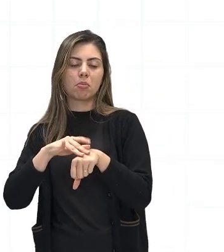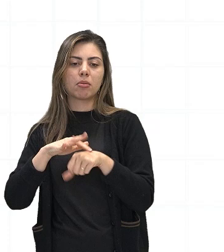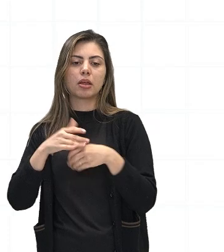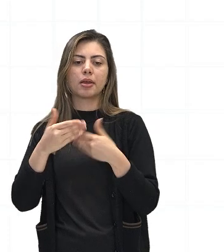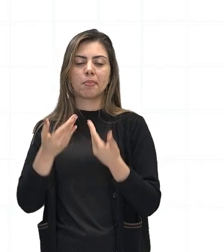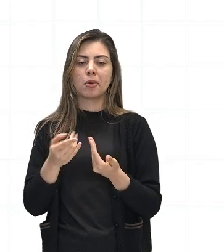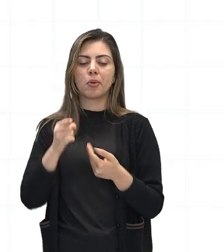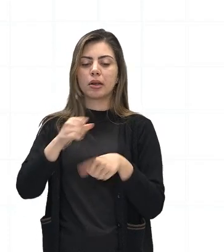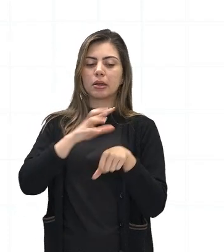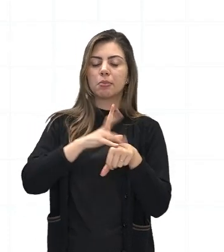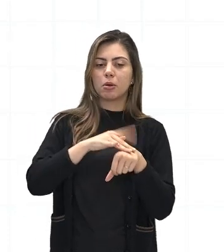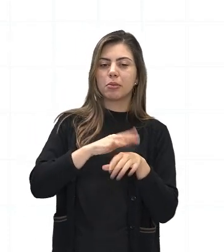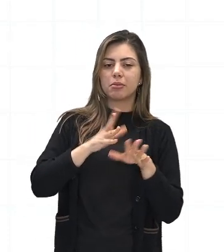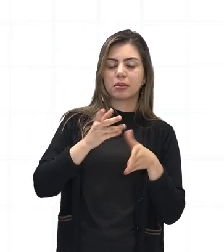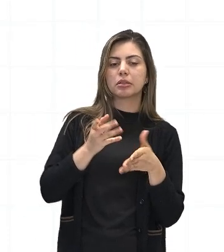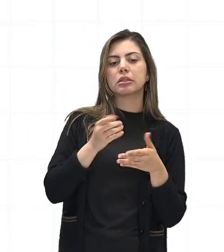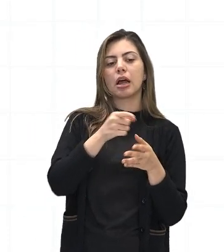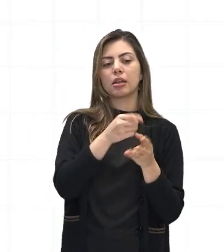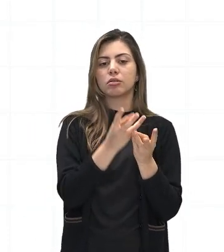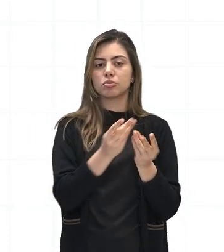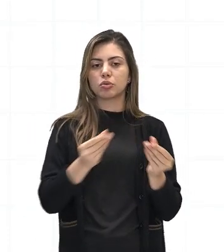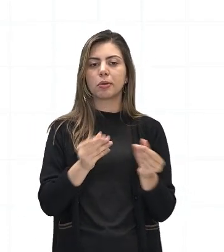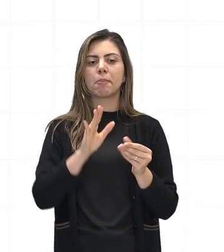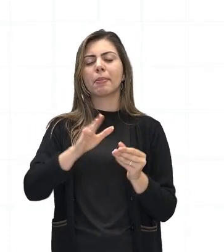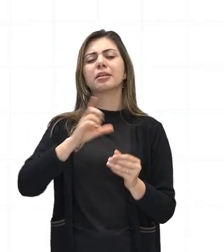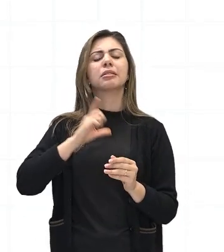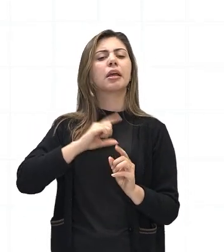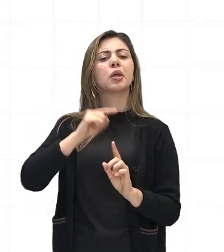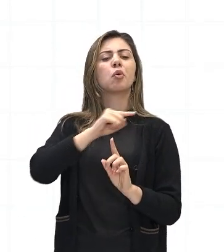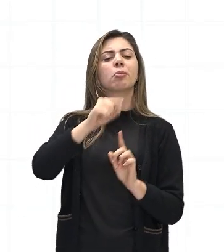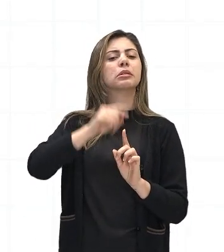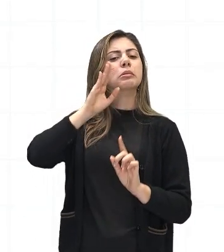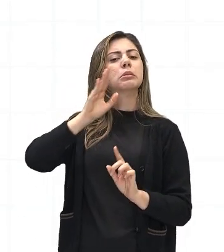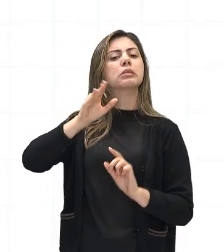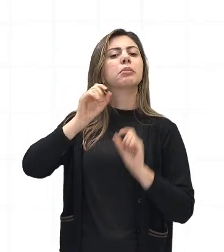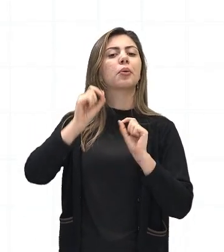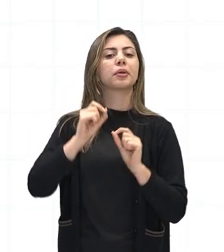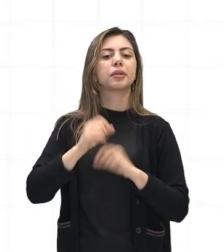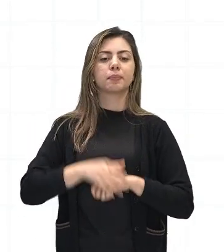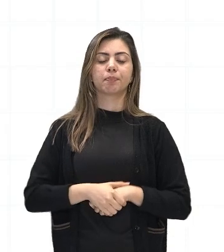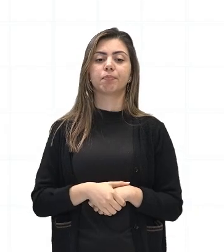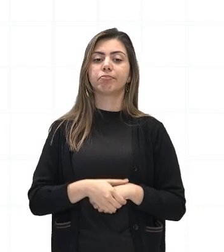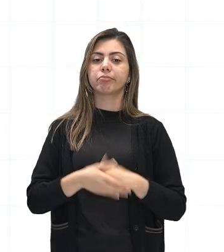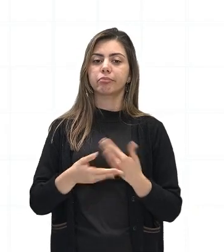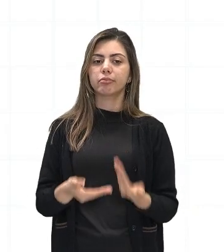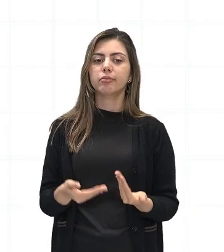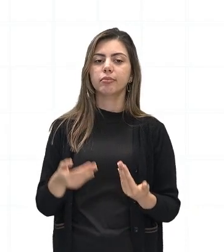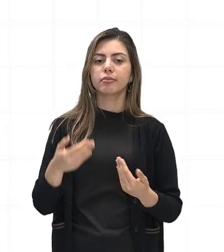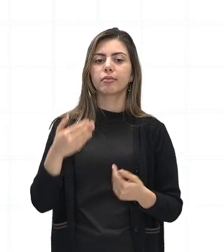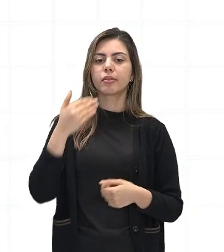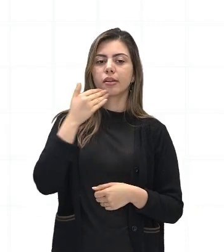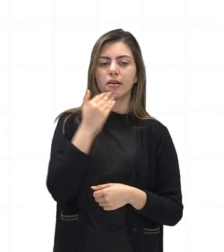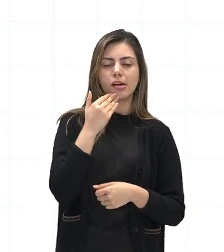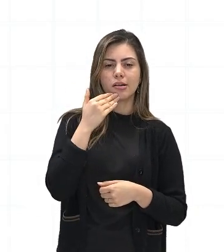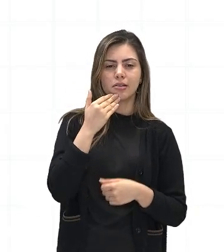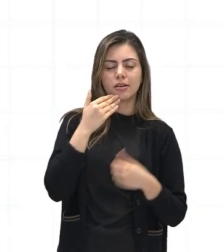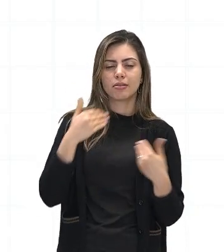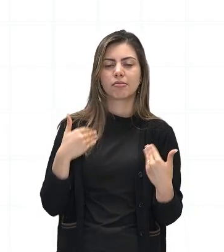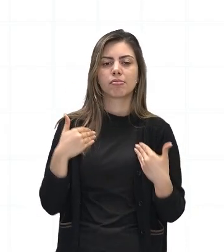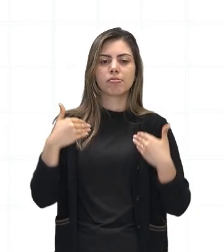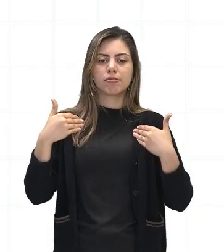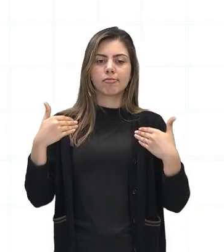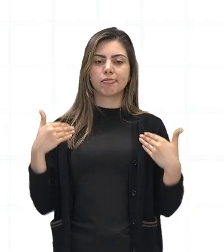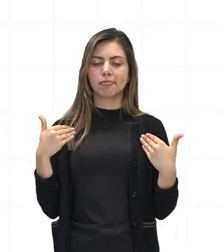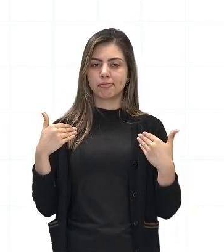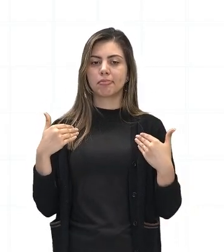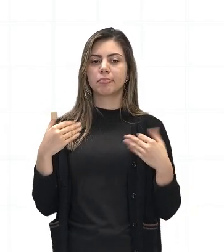os principais objetivos? Vamos lá. Prevenir e reeducar a biomecânica corporal